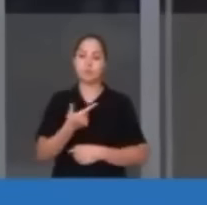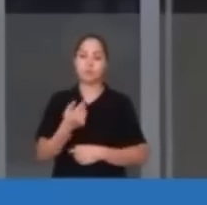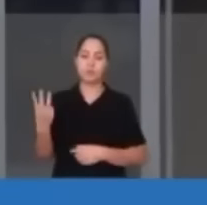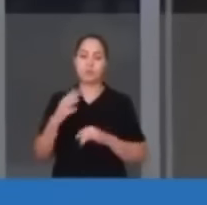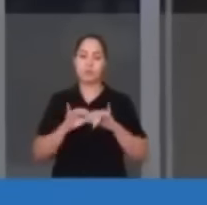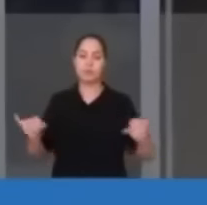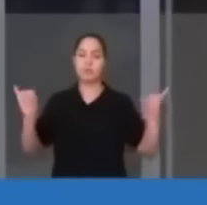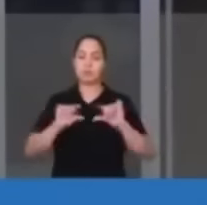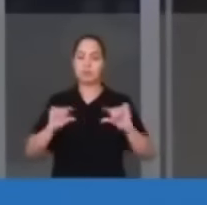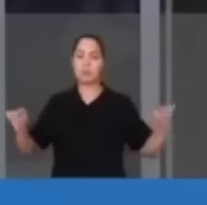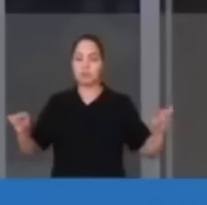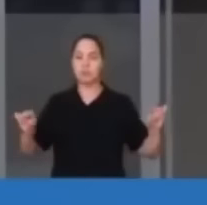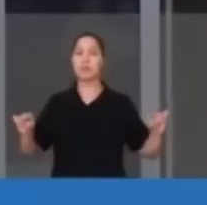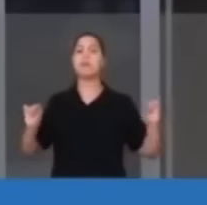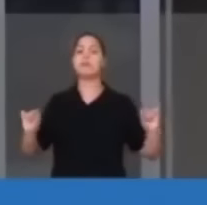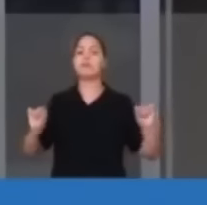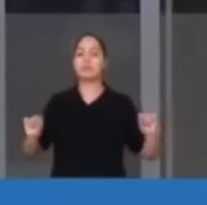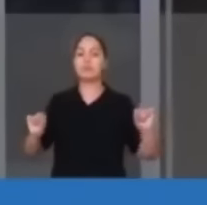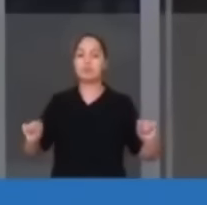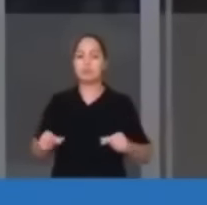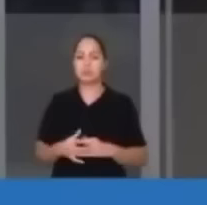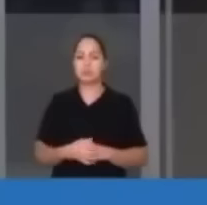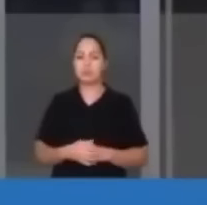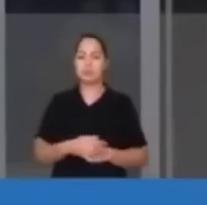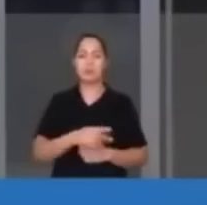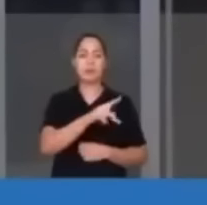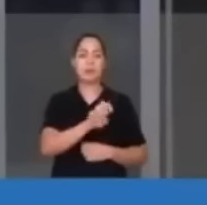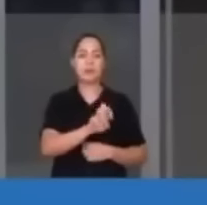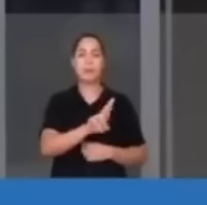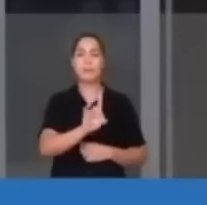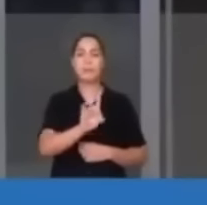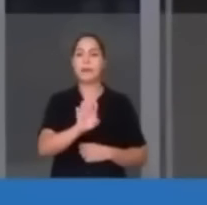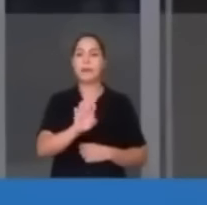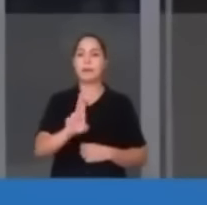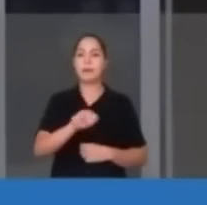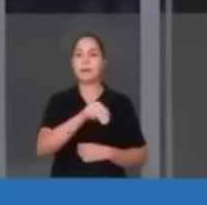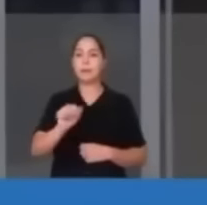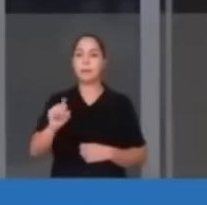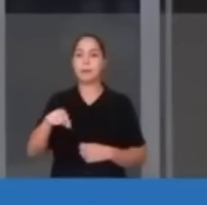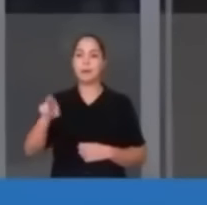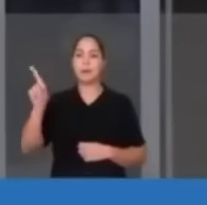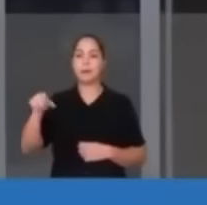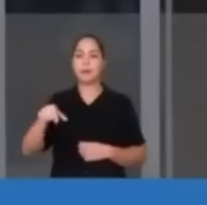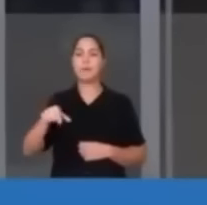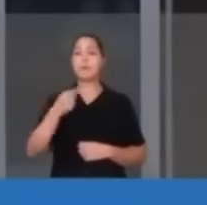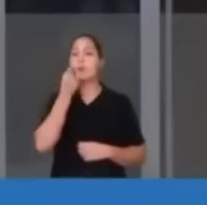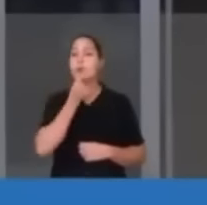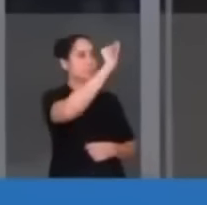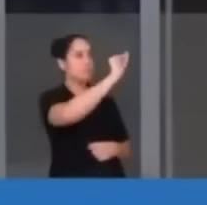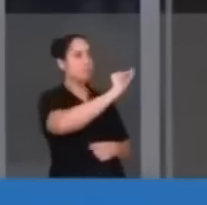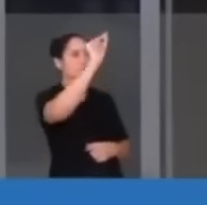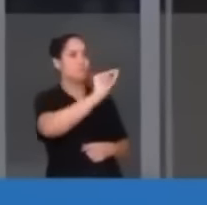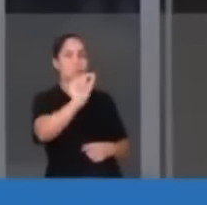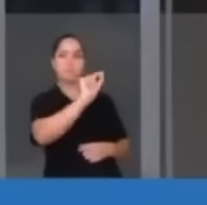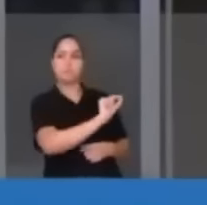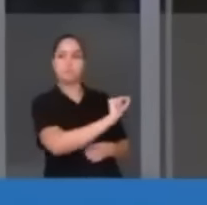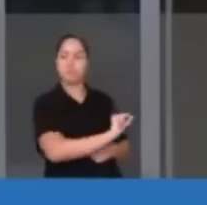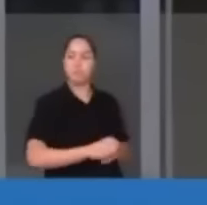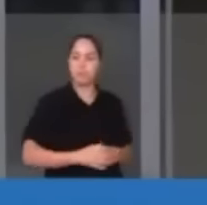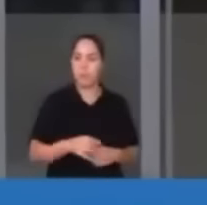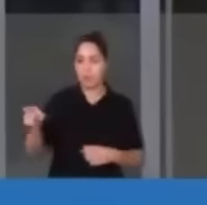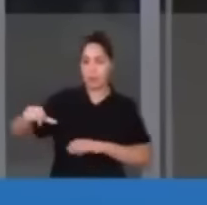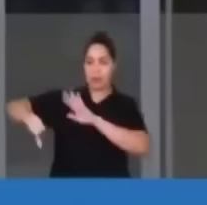láe Ministro do Supremo perdeu mané com baton se não me falha a memória na estátua da Justiça Este foi o